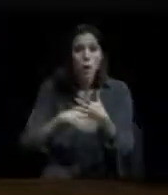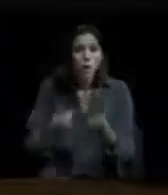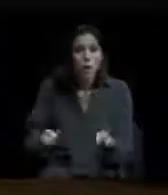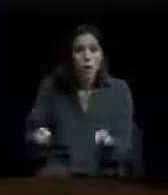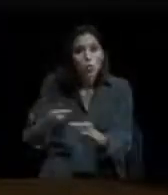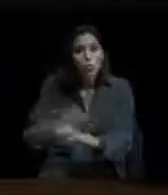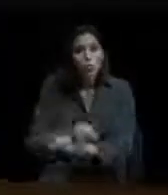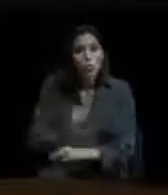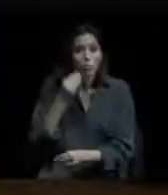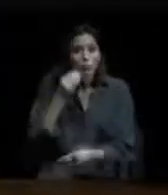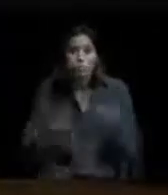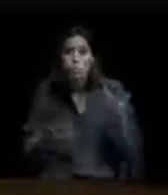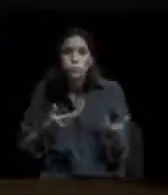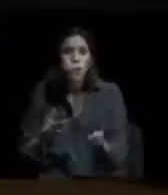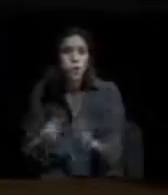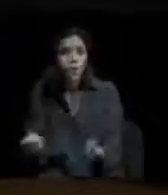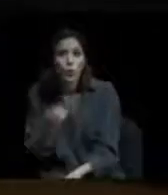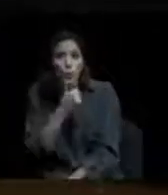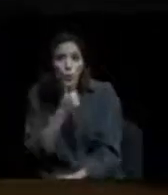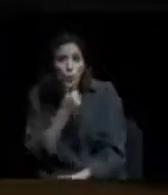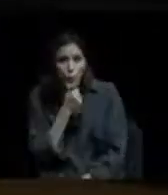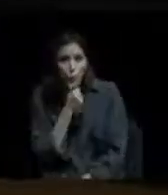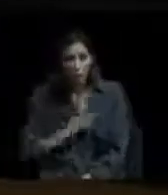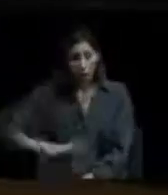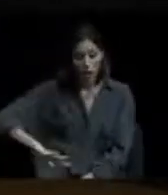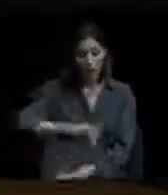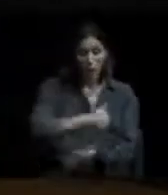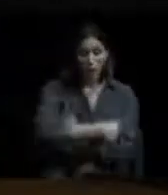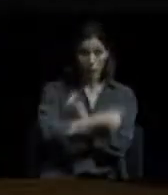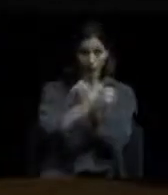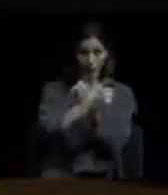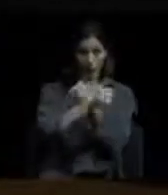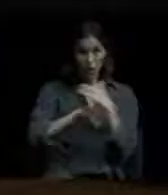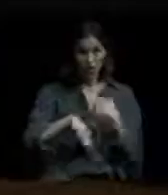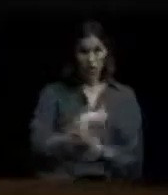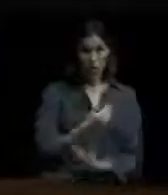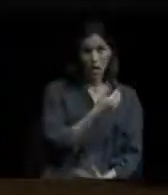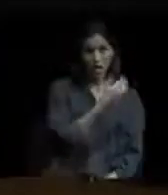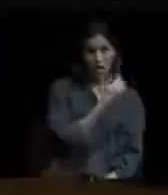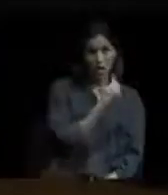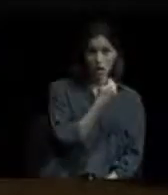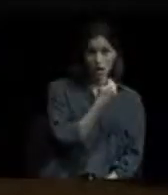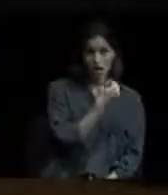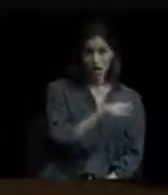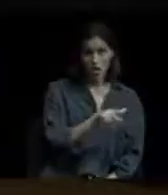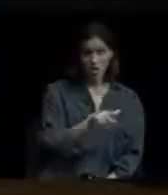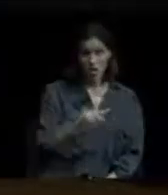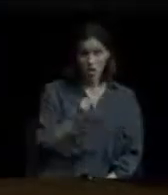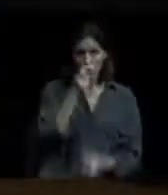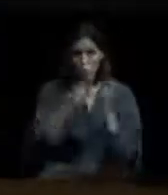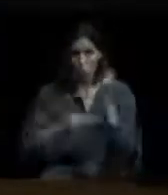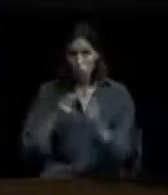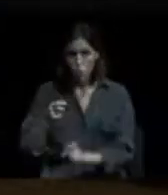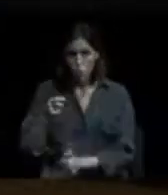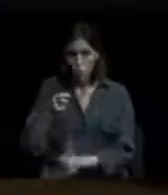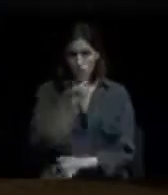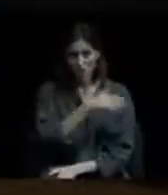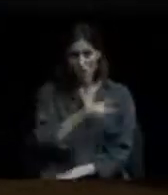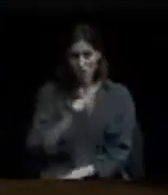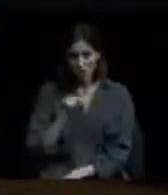trabalhadores, a entropia não será resolvida. Na capital, uma cidade com os seus cerca de 547 mil habitantes, povoando um território